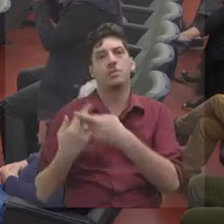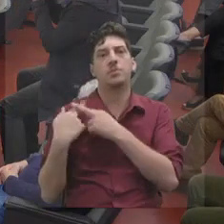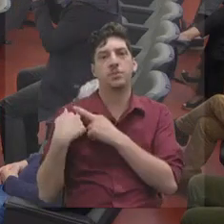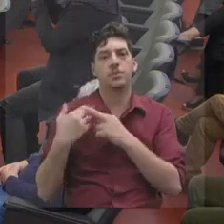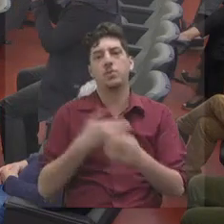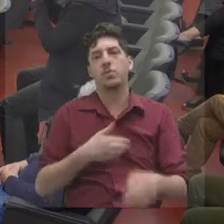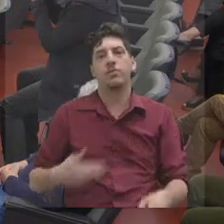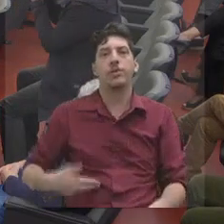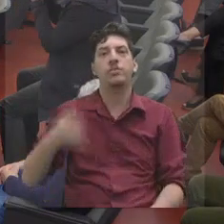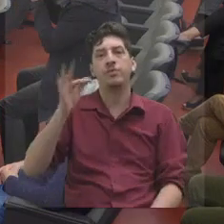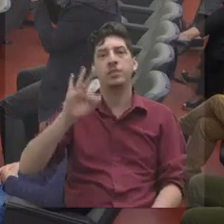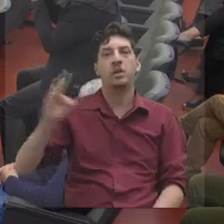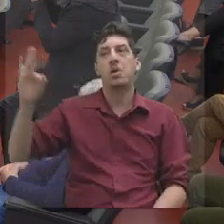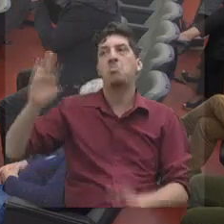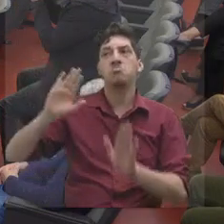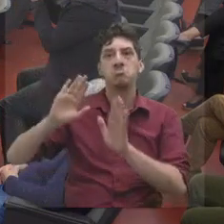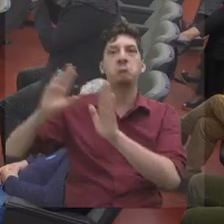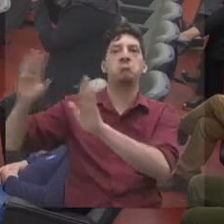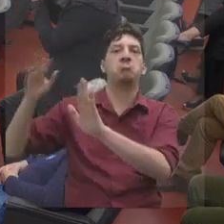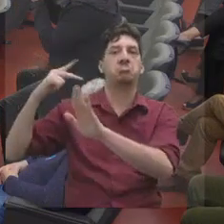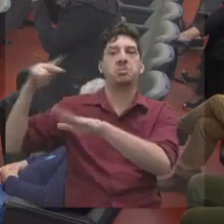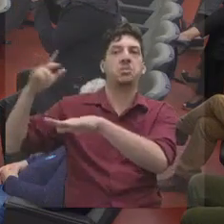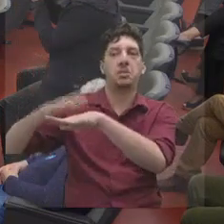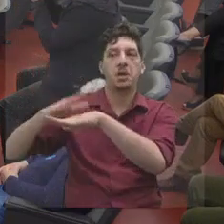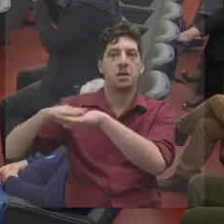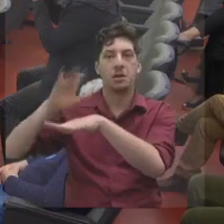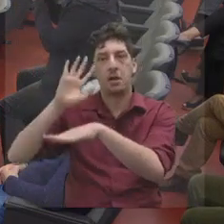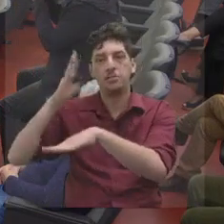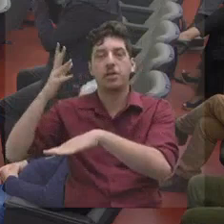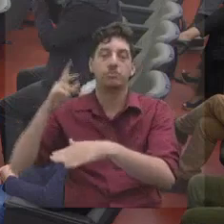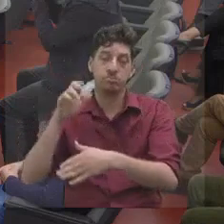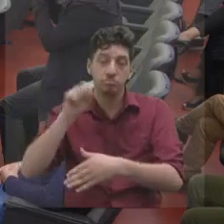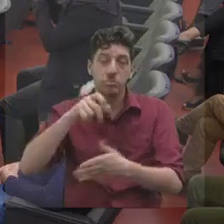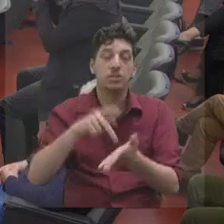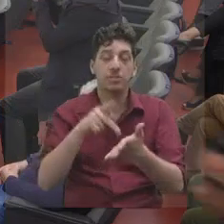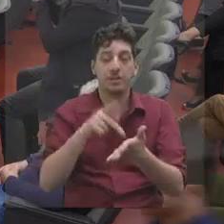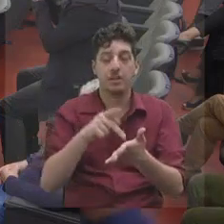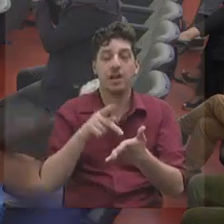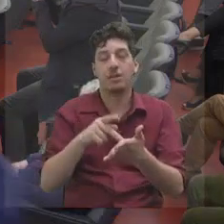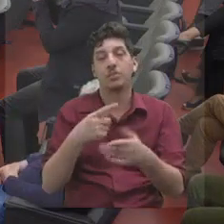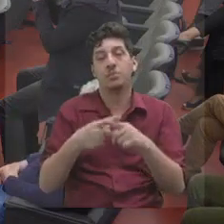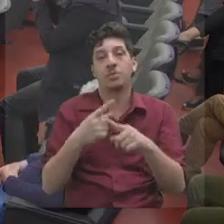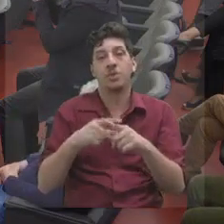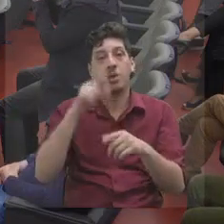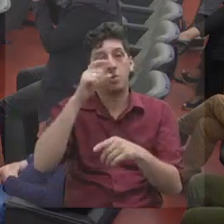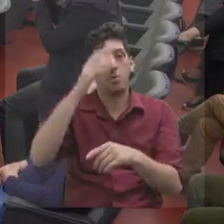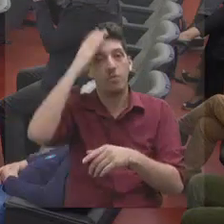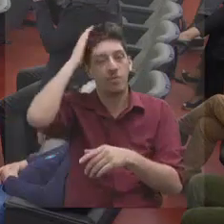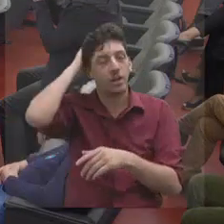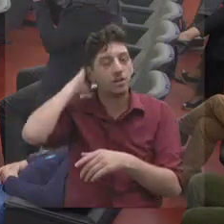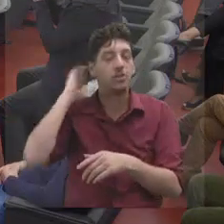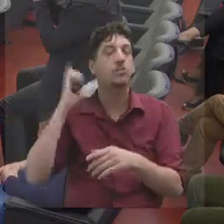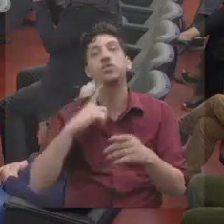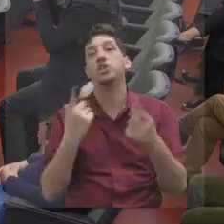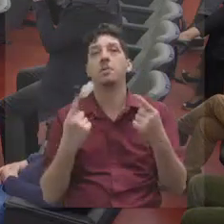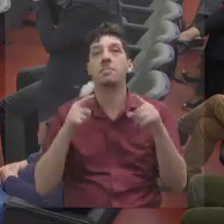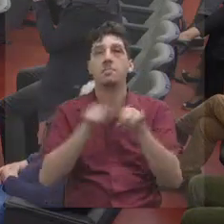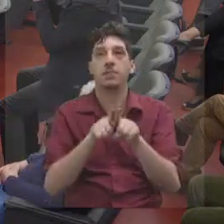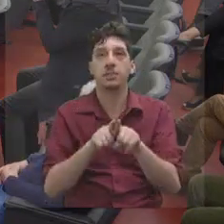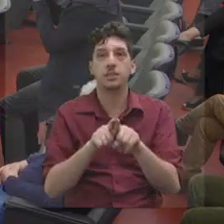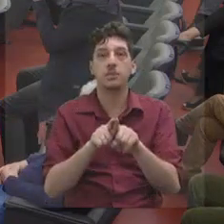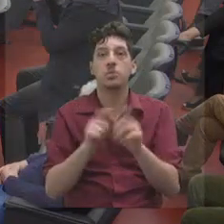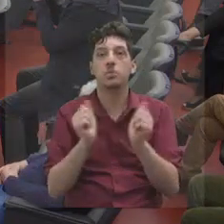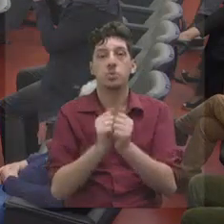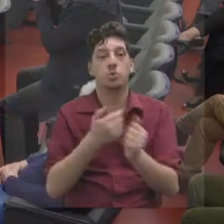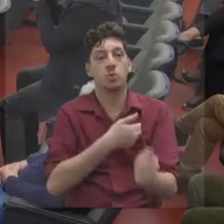federal a gente não pode responder em tese assim porque como a gente sabe que o governador tem uma ampla aliança tinha uma ampla aliança com ano